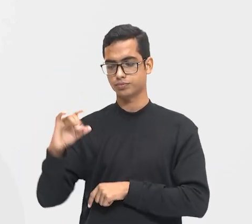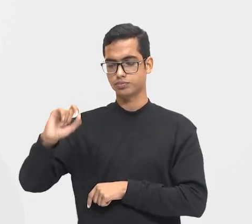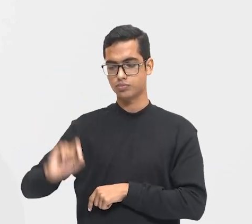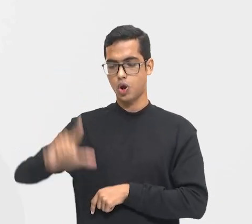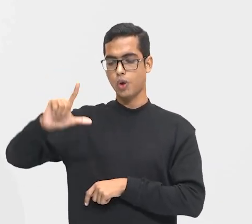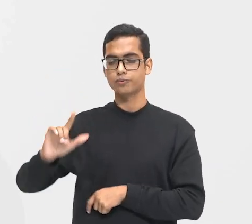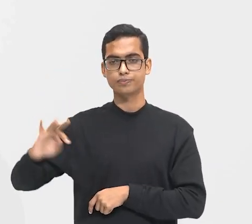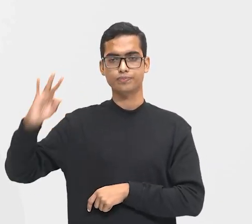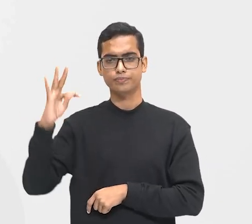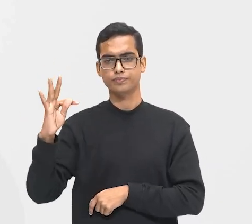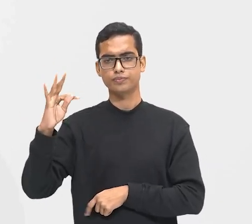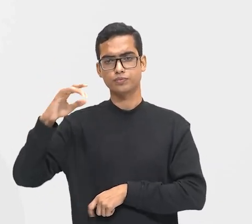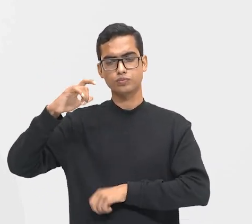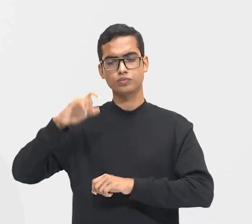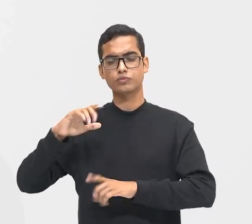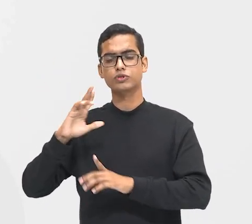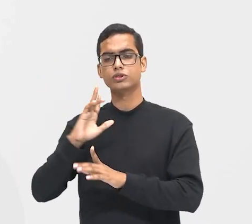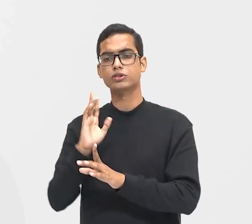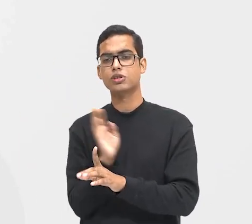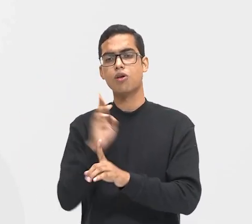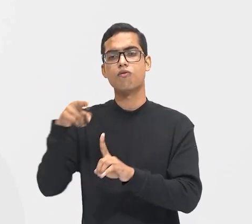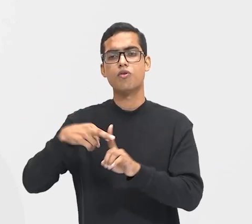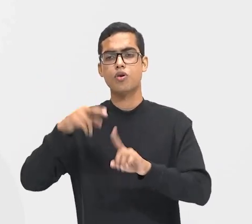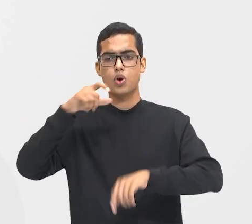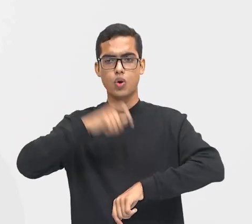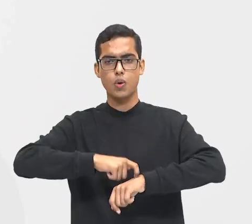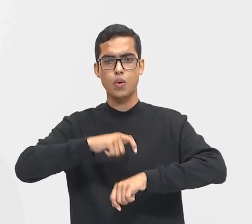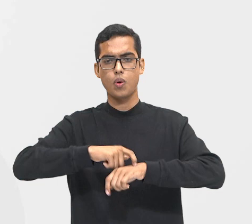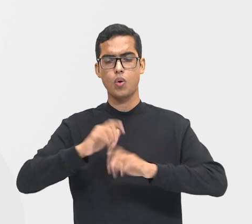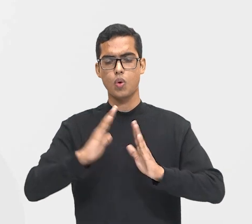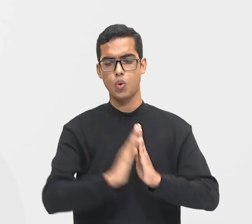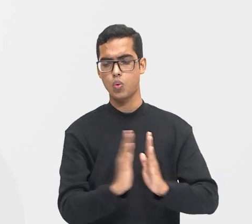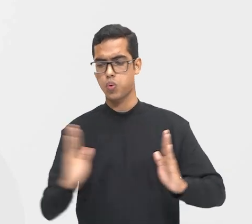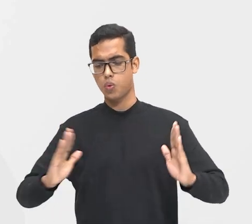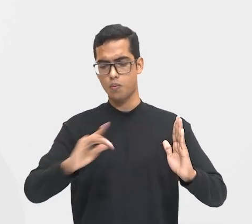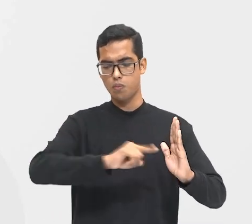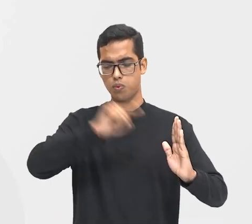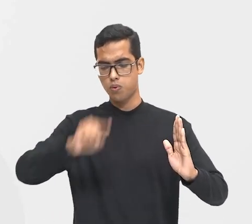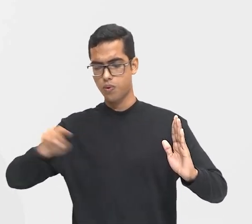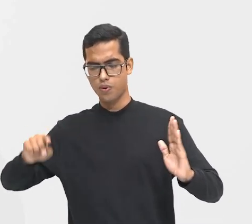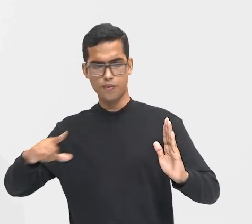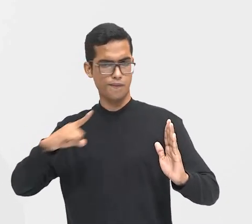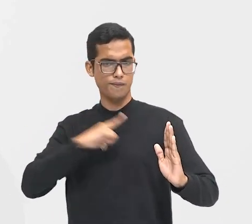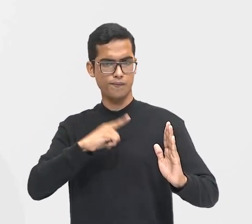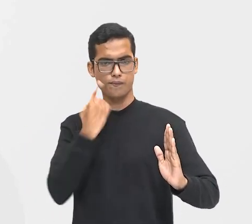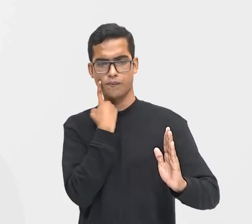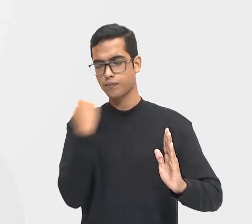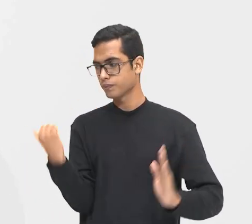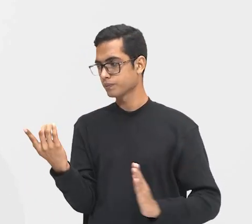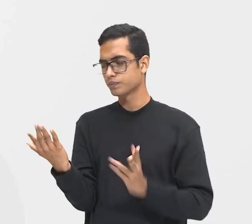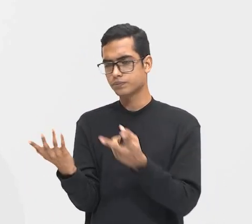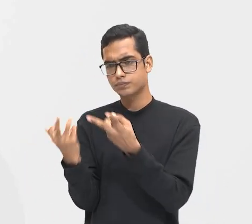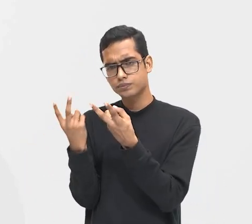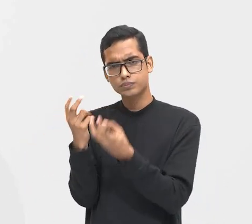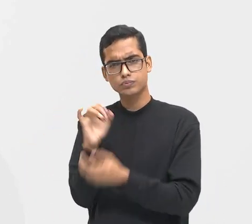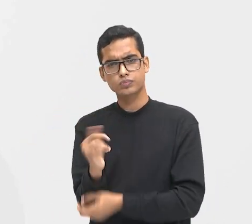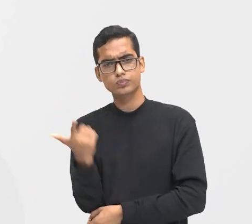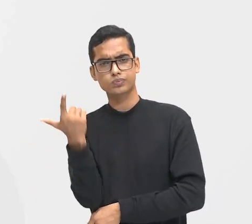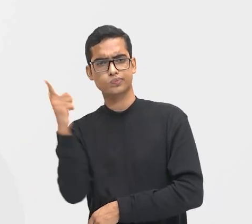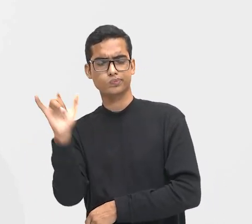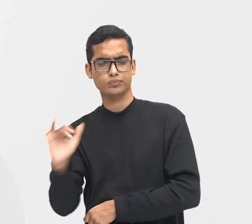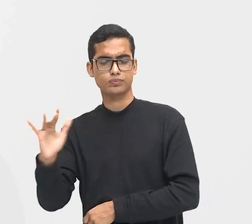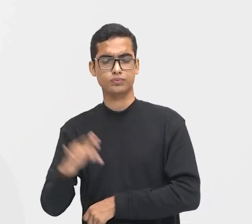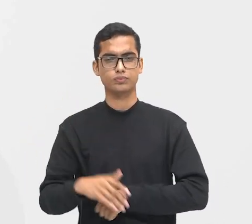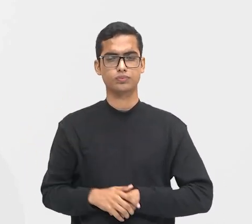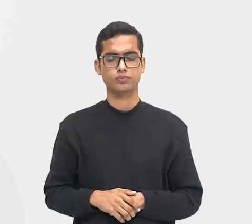ele corresponde ao tempo de um comprimento de onda, certo? Agora a gente vai observar, né, a gente